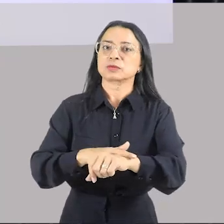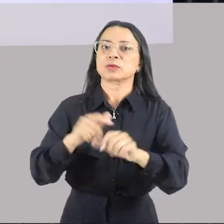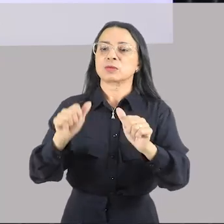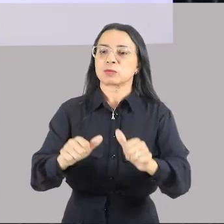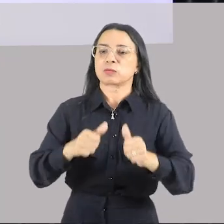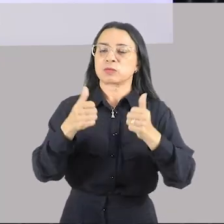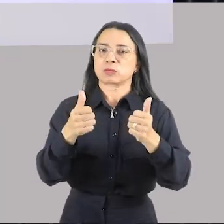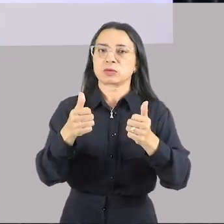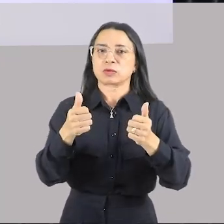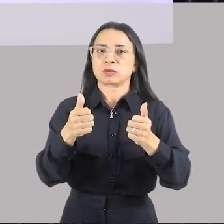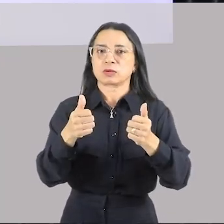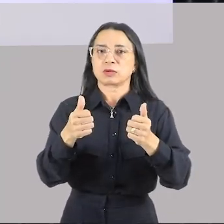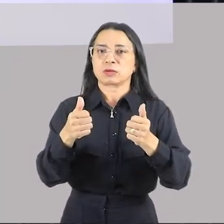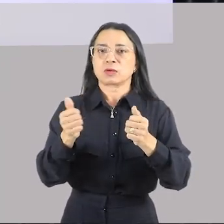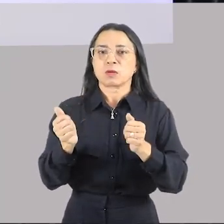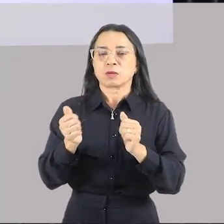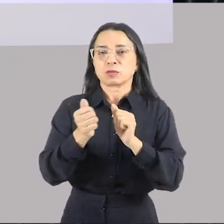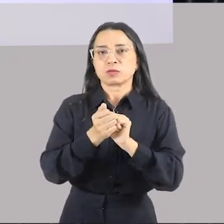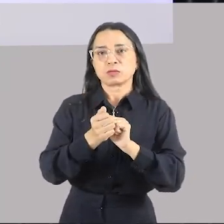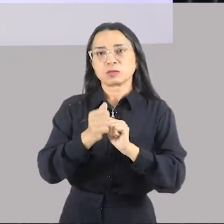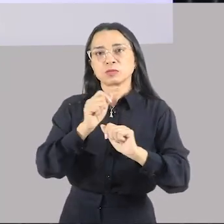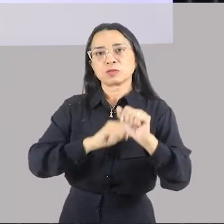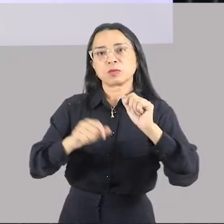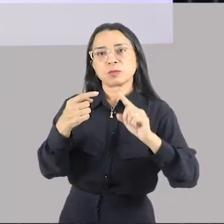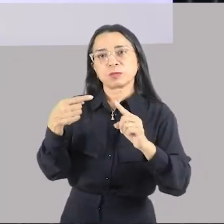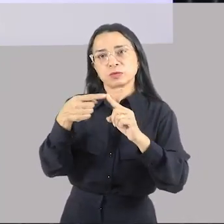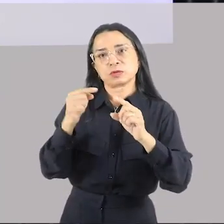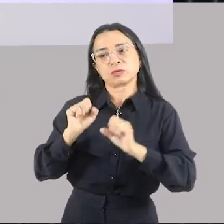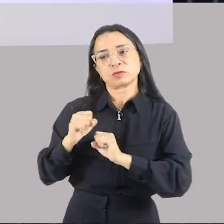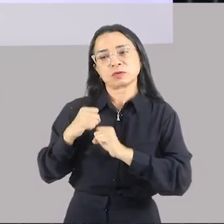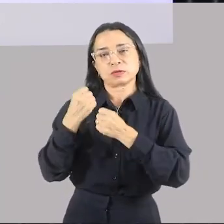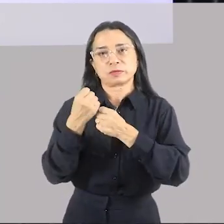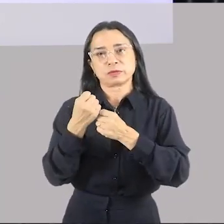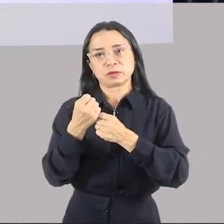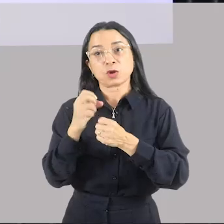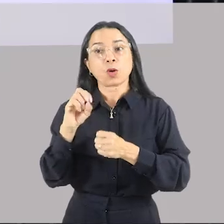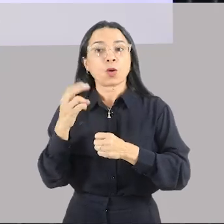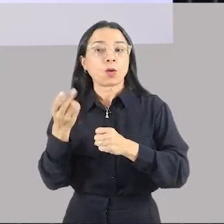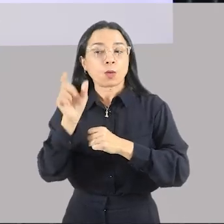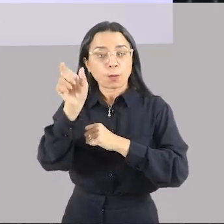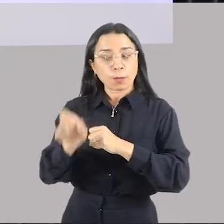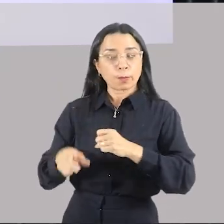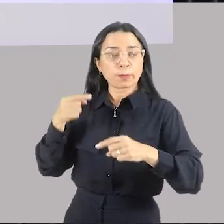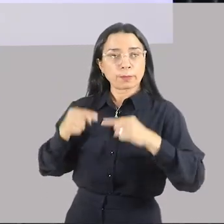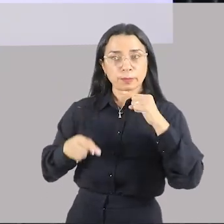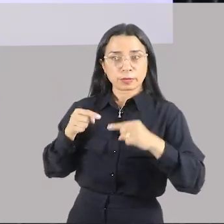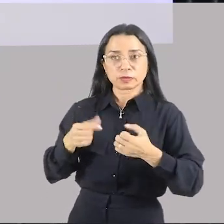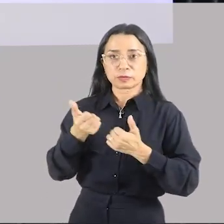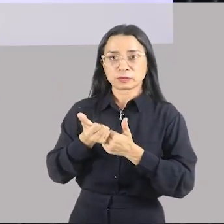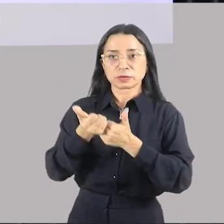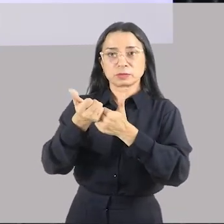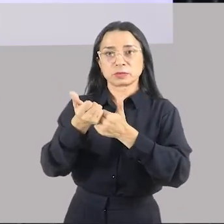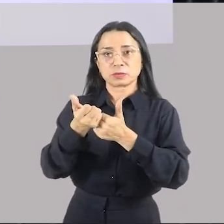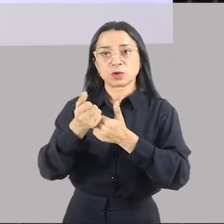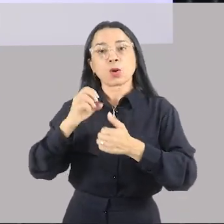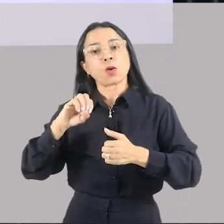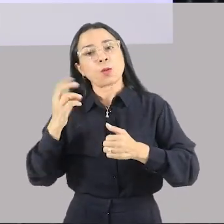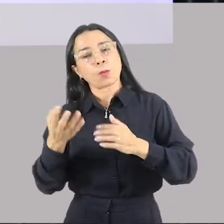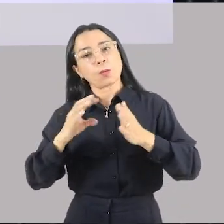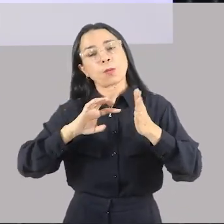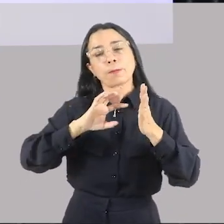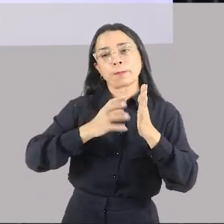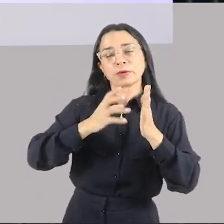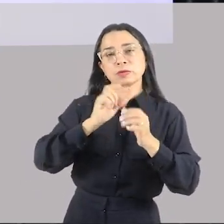ativado em prol daquela causa que você defende, daquele político que você apoia, daquele partido que você simpatiza,